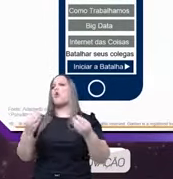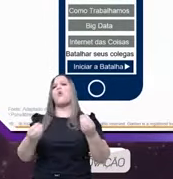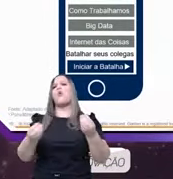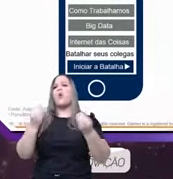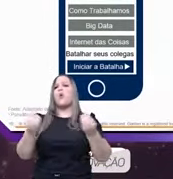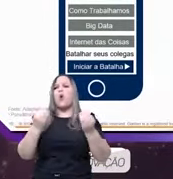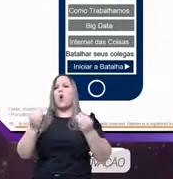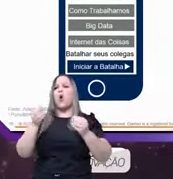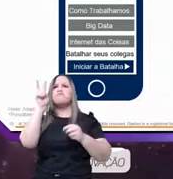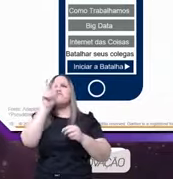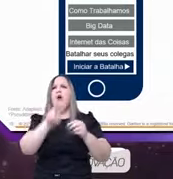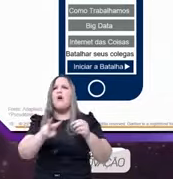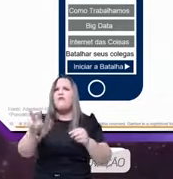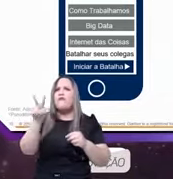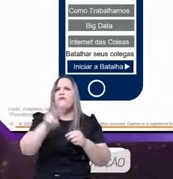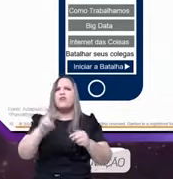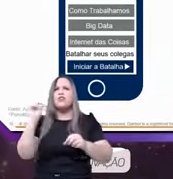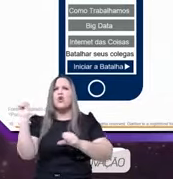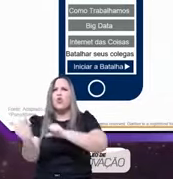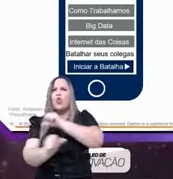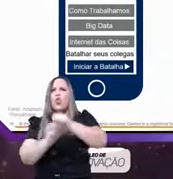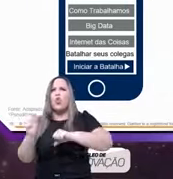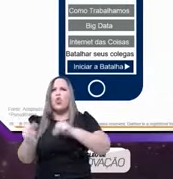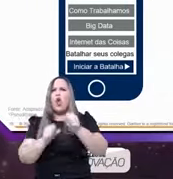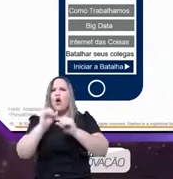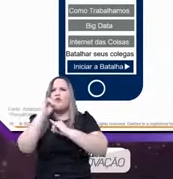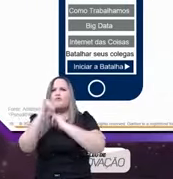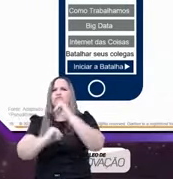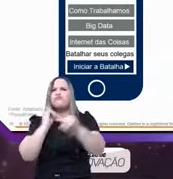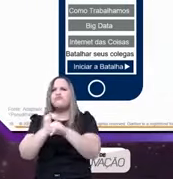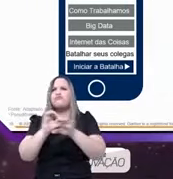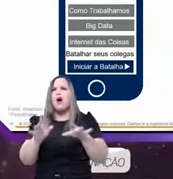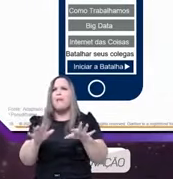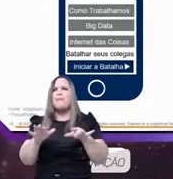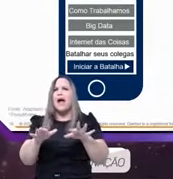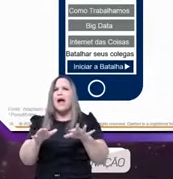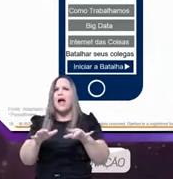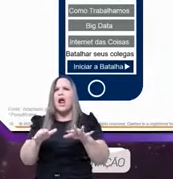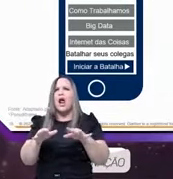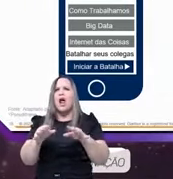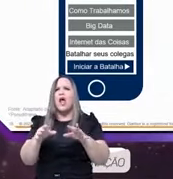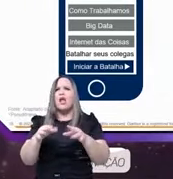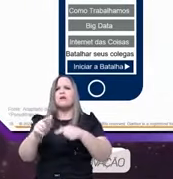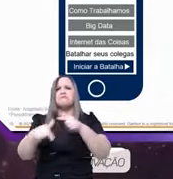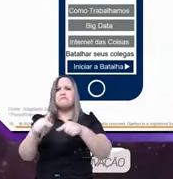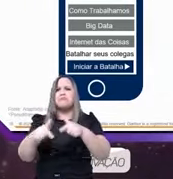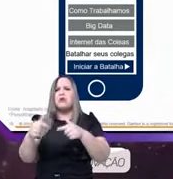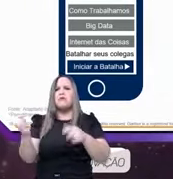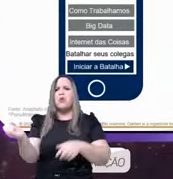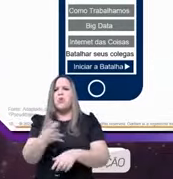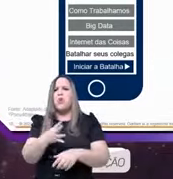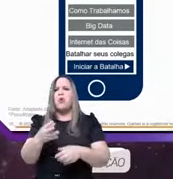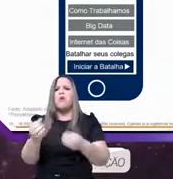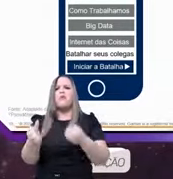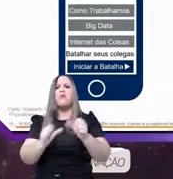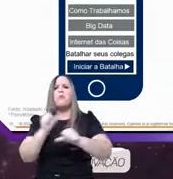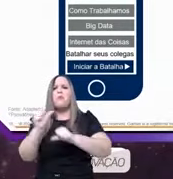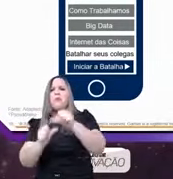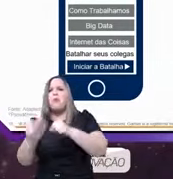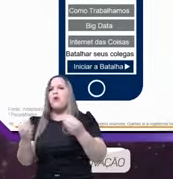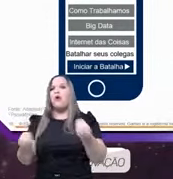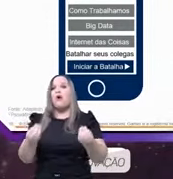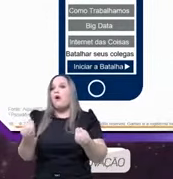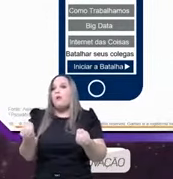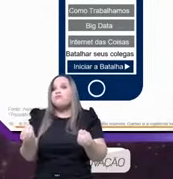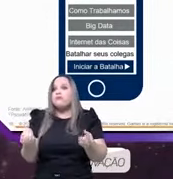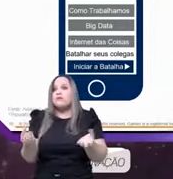que nós podemos mudar nosso modelo de negócio, nossos serviços digitais para o cidadão? Como é que nós podemos mudar esse serviço? Faça um